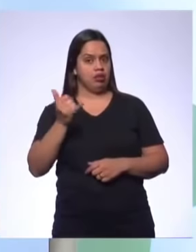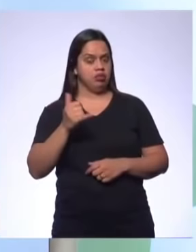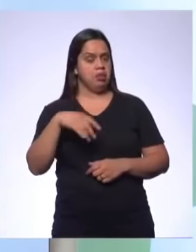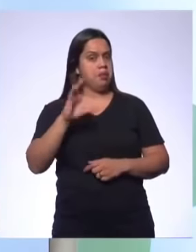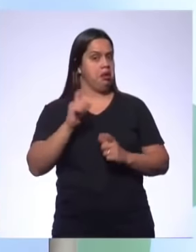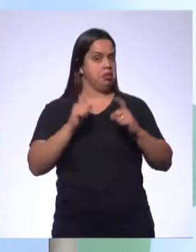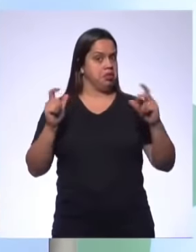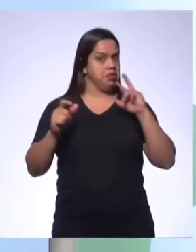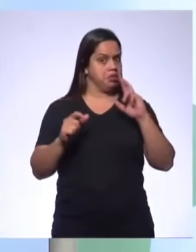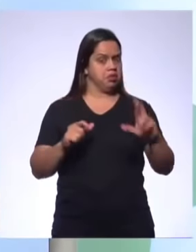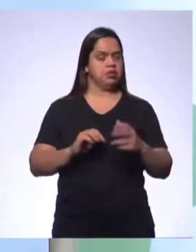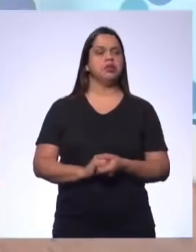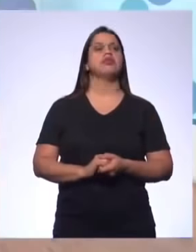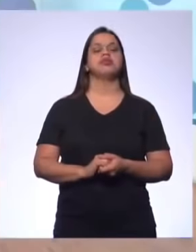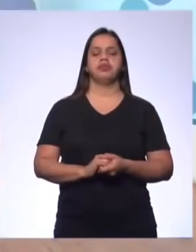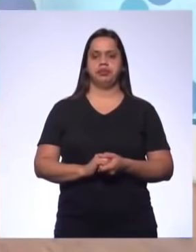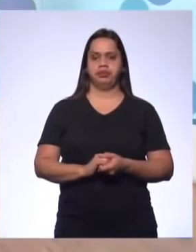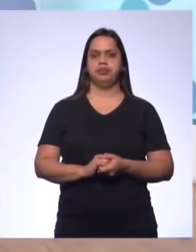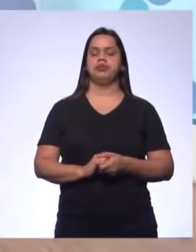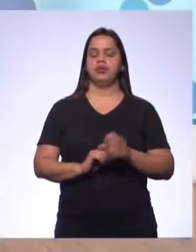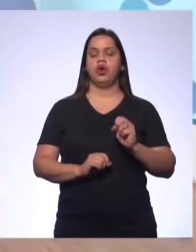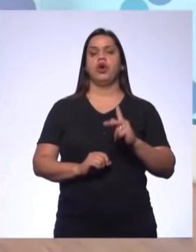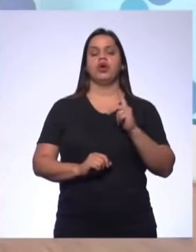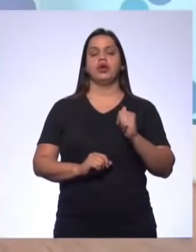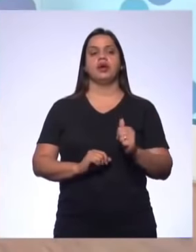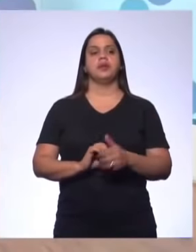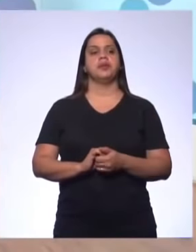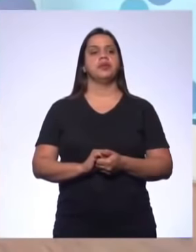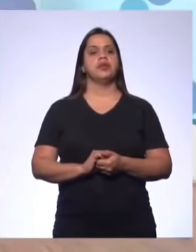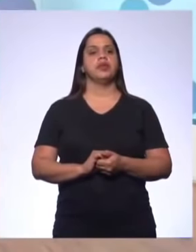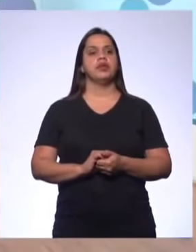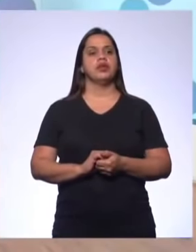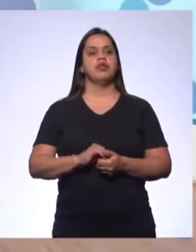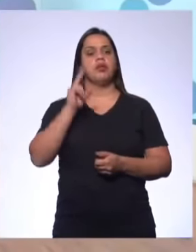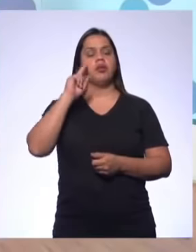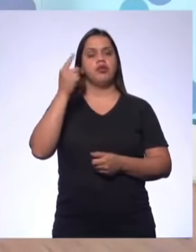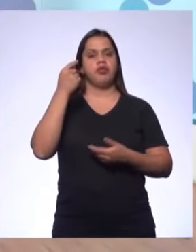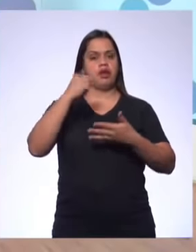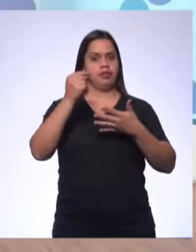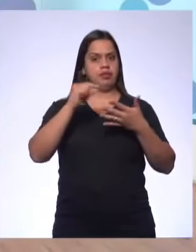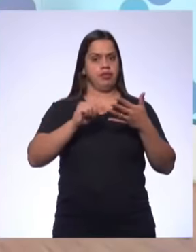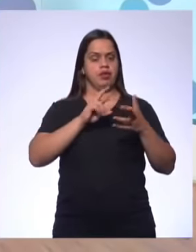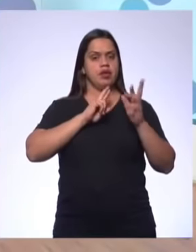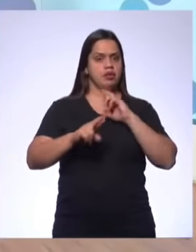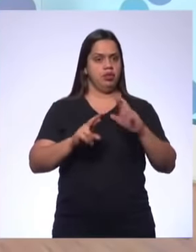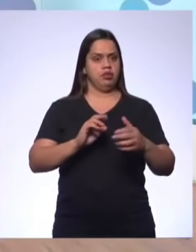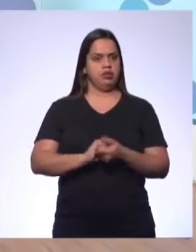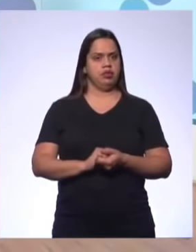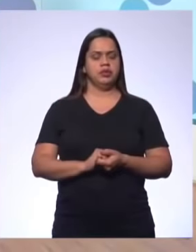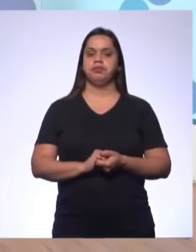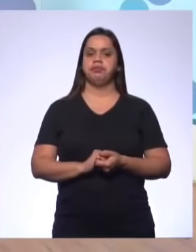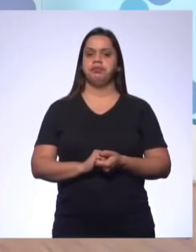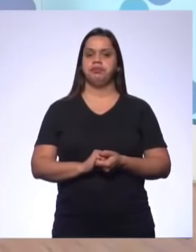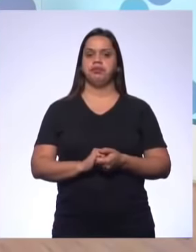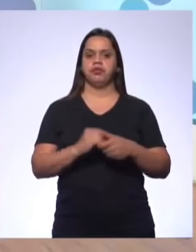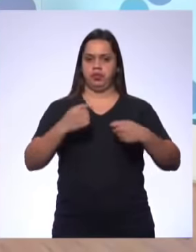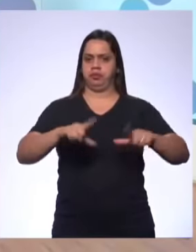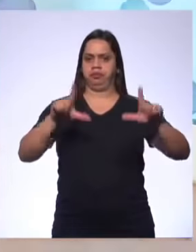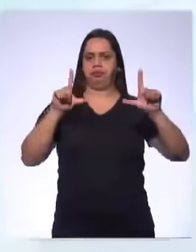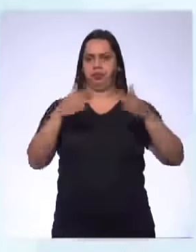pontuando, Dani. O narrador. Muito bem. Ok, então vamos lá verificando aí as respostas. Nós temos, pode colocar na